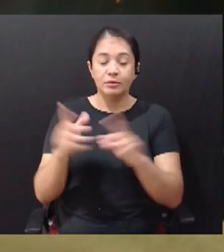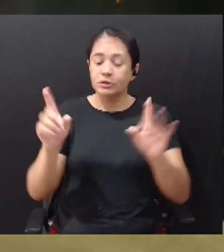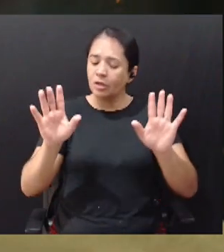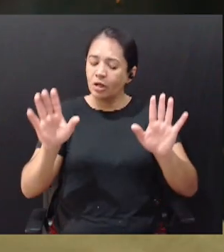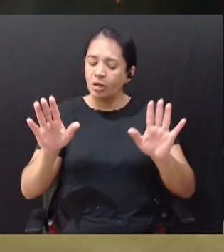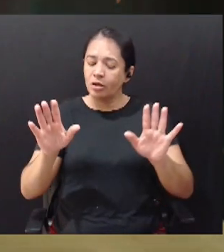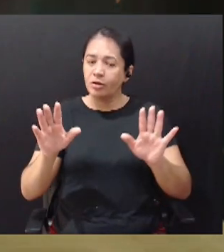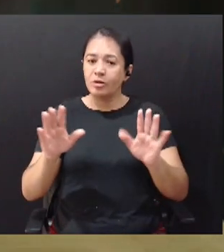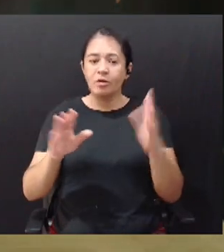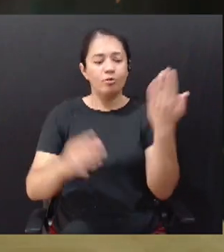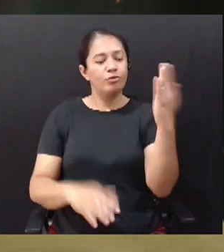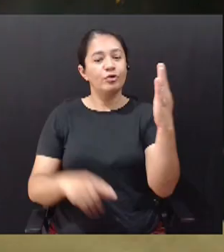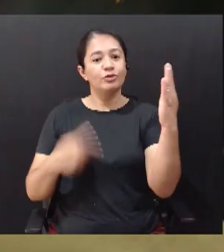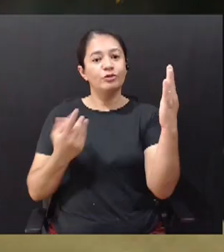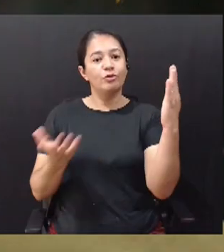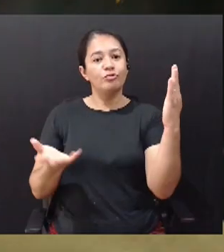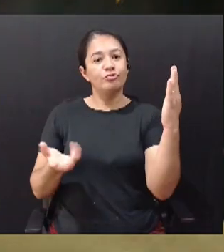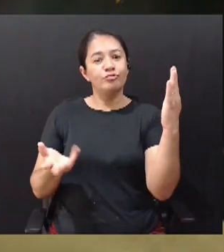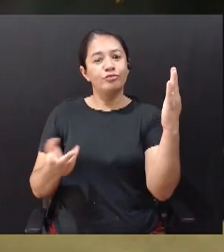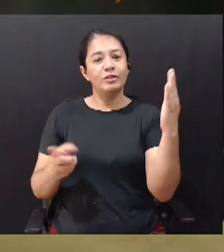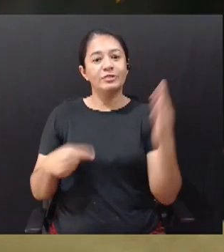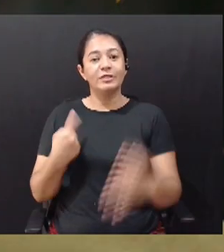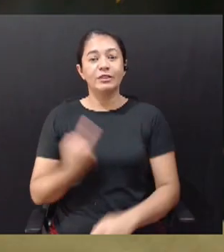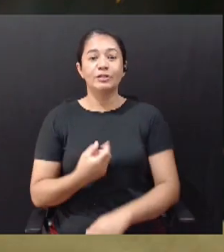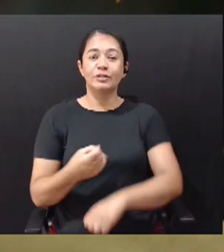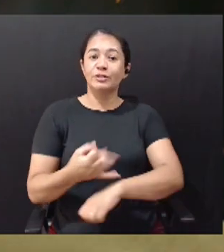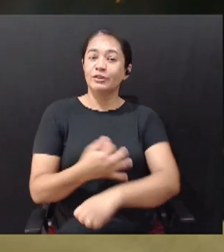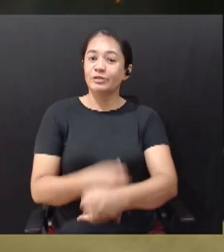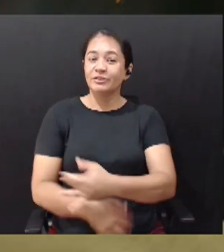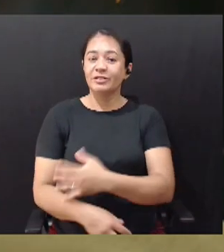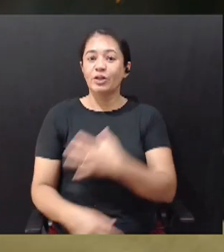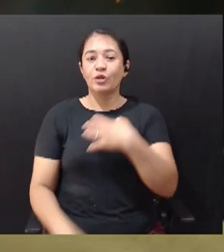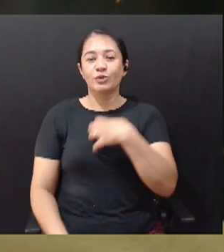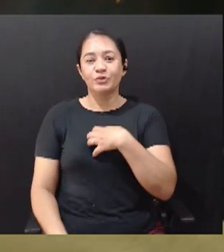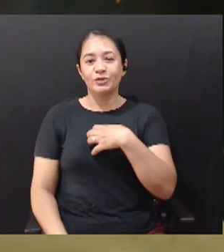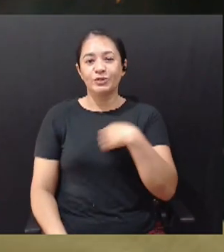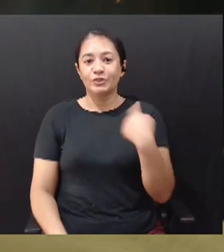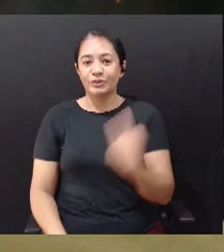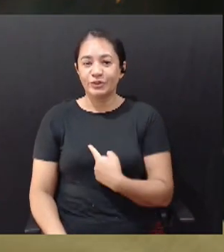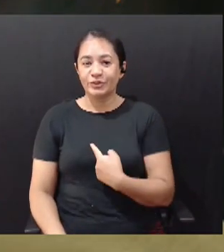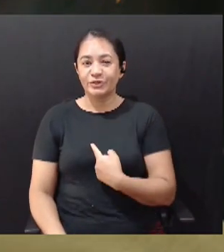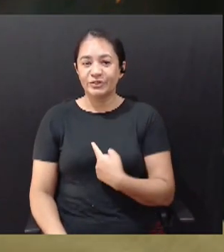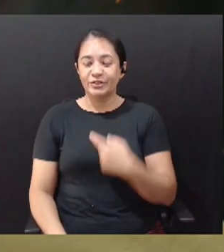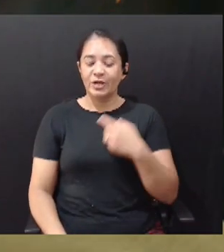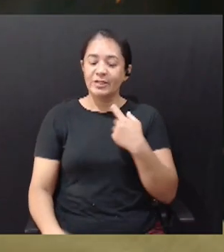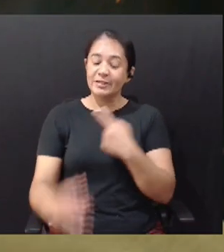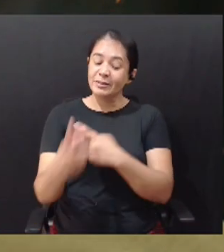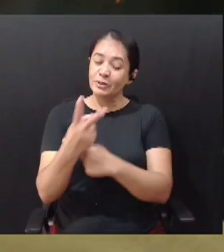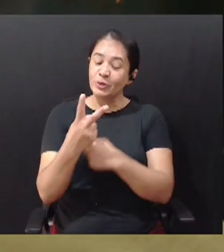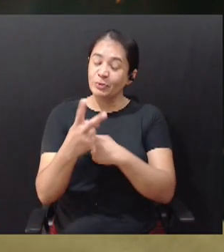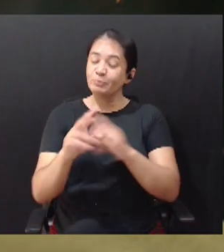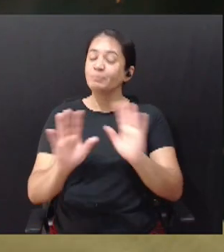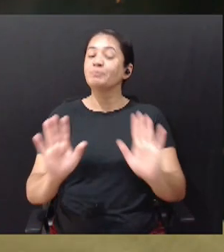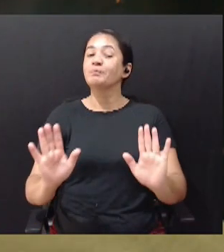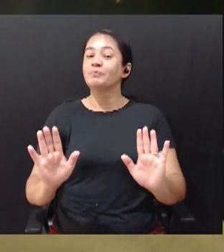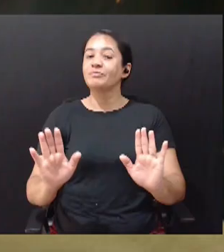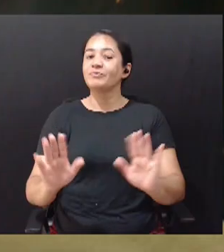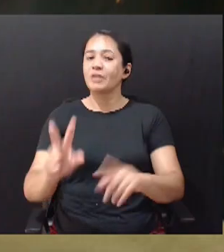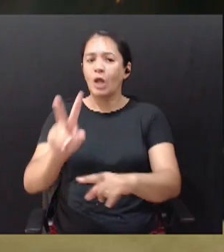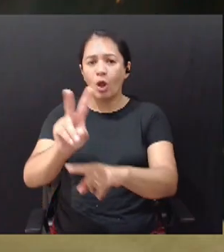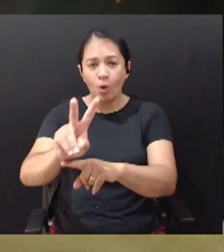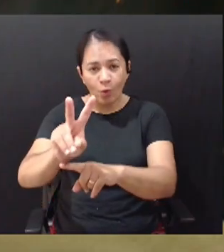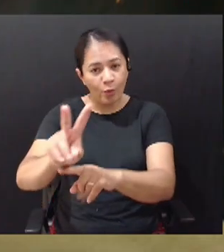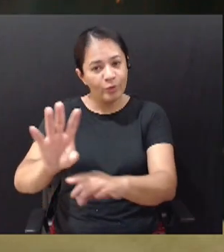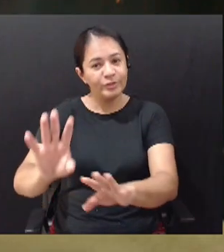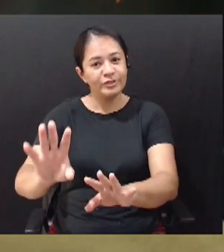ritmo, das nossas emoções e da forma com que a gente se cuida, viu? Então cuide-se muito bem, continue ligadinhos com a